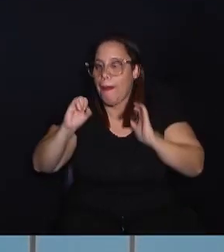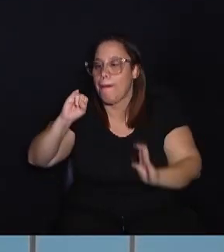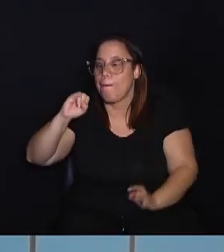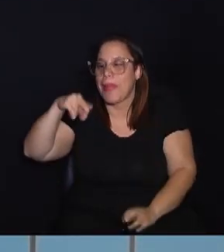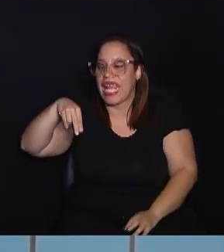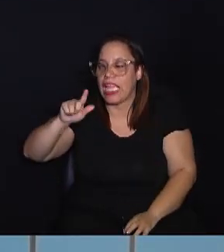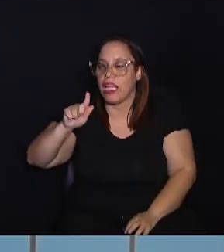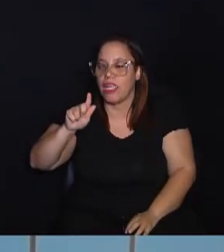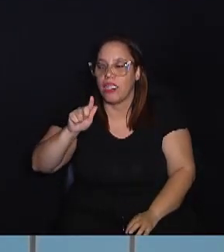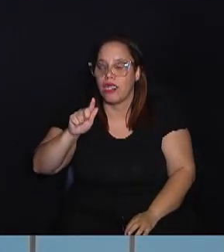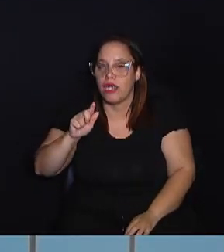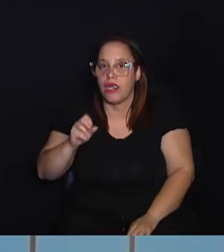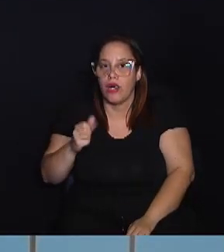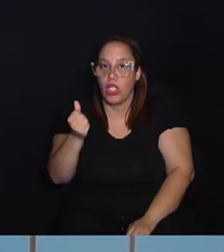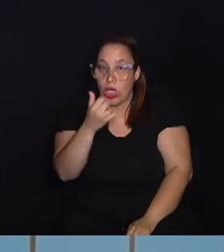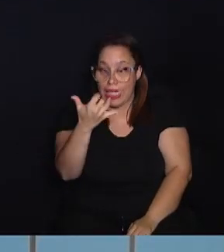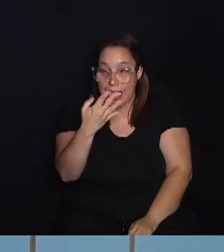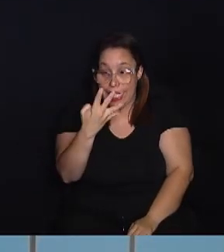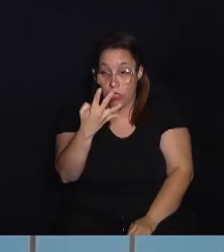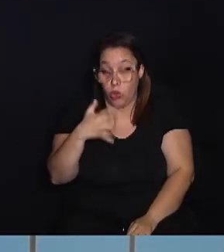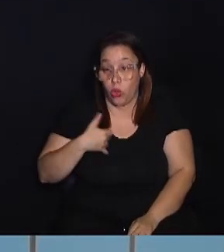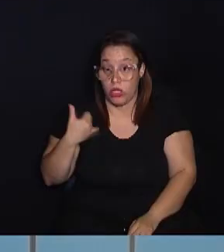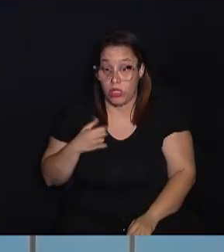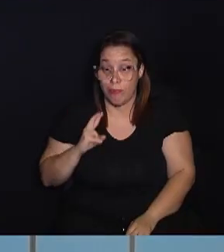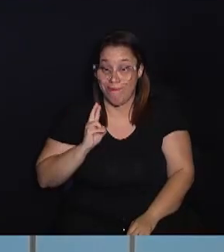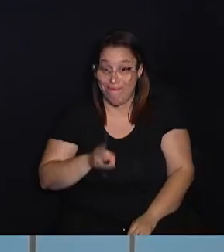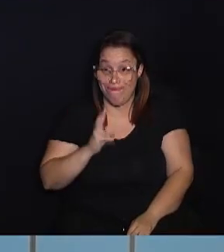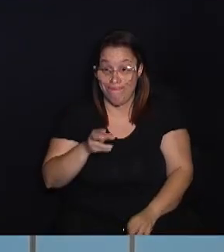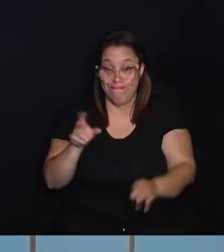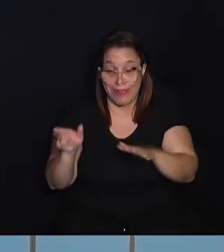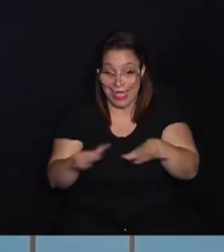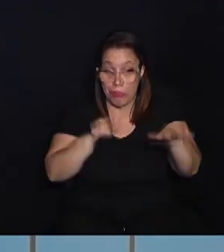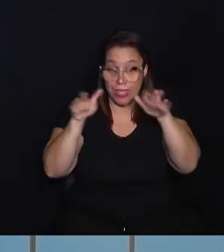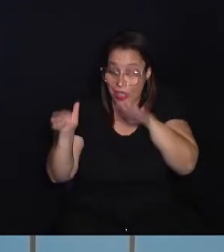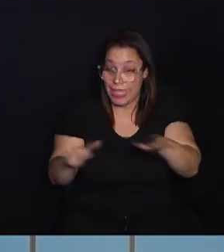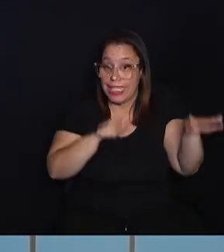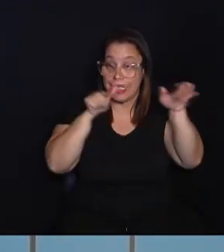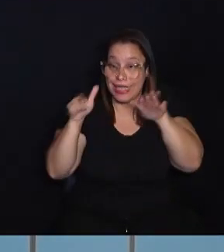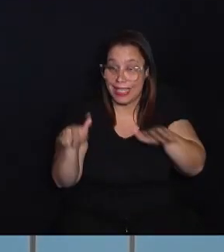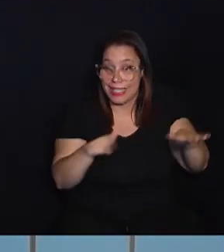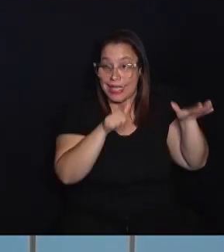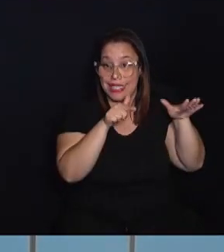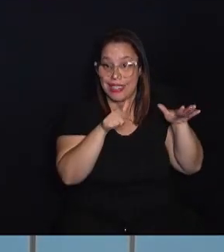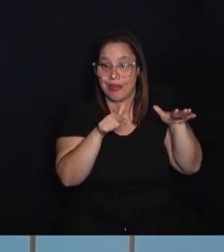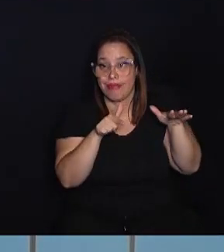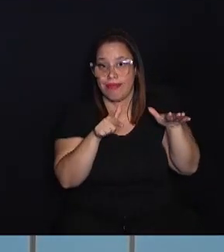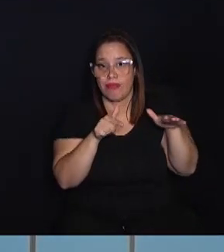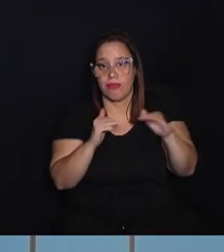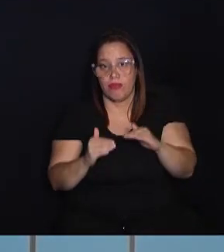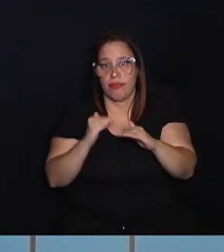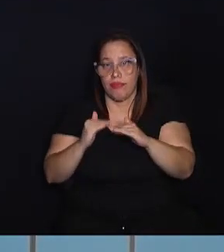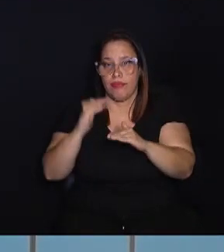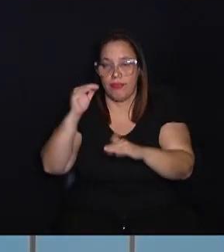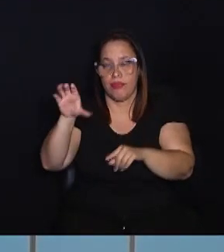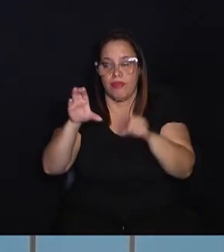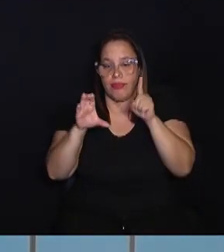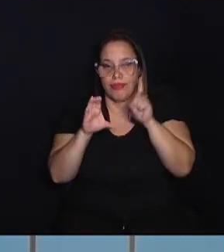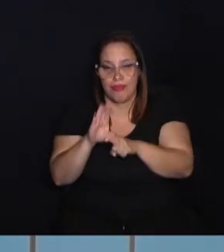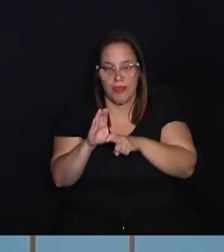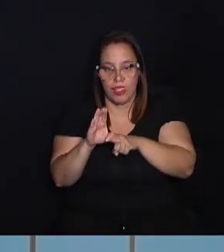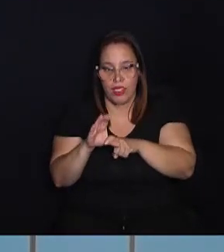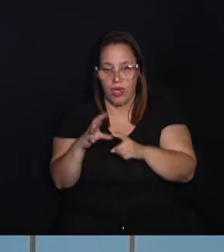Nos de 14 anos que fazem isso com uma frequência semanal, a chance dele desenvolver uma dependência química